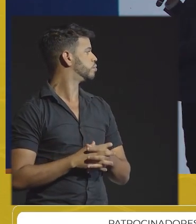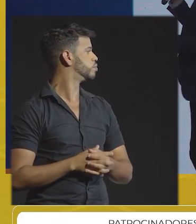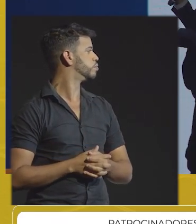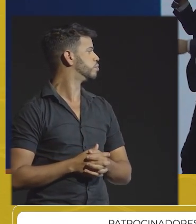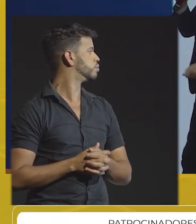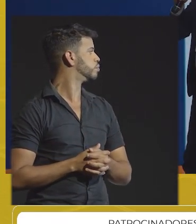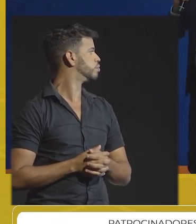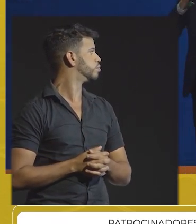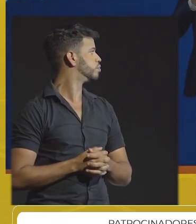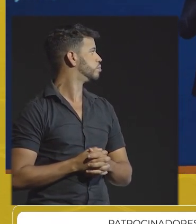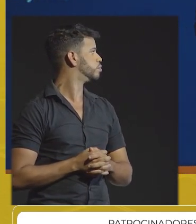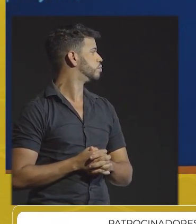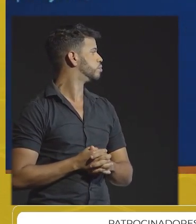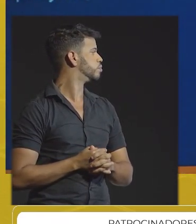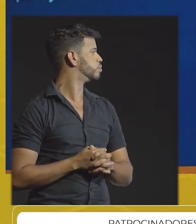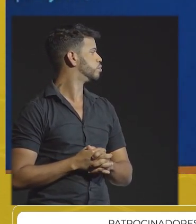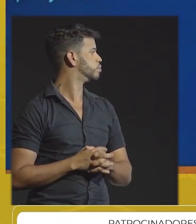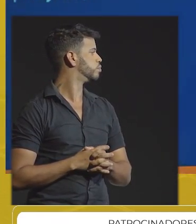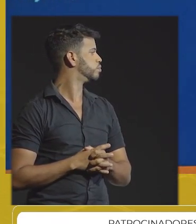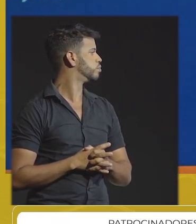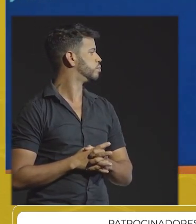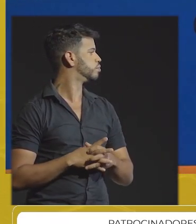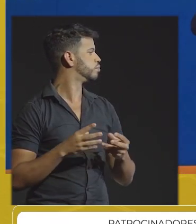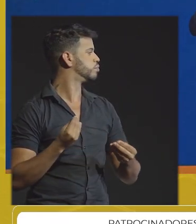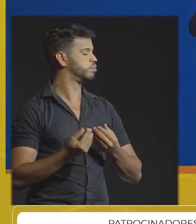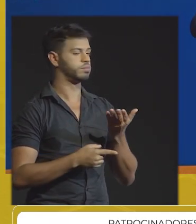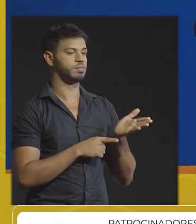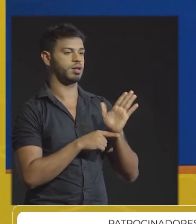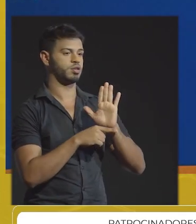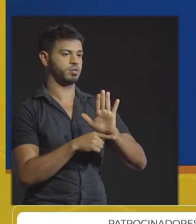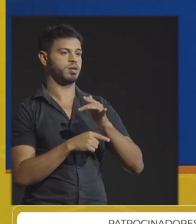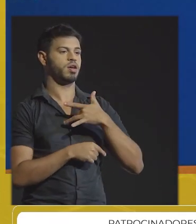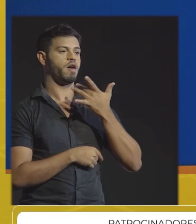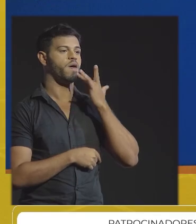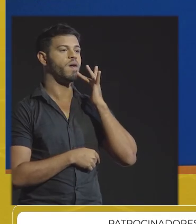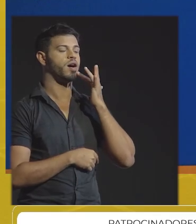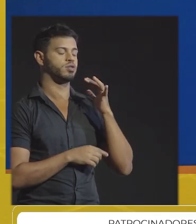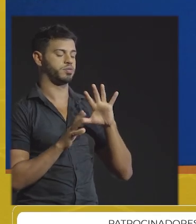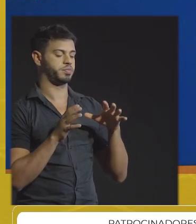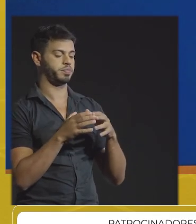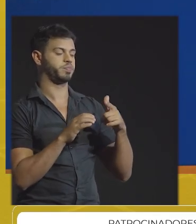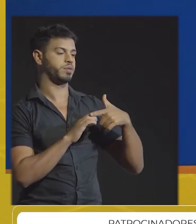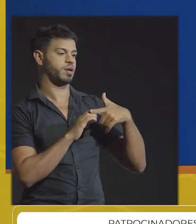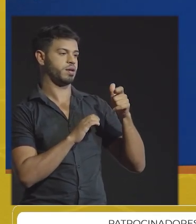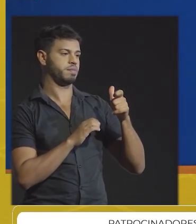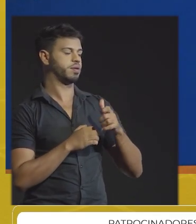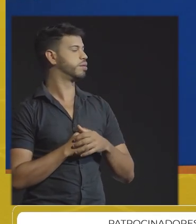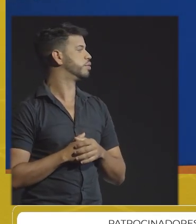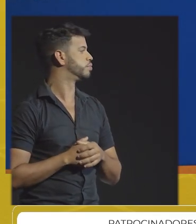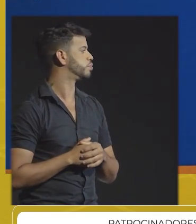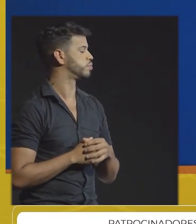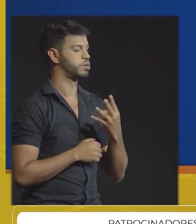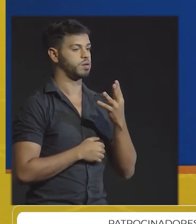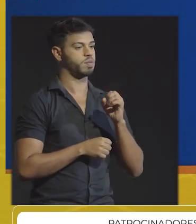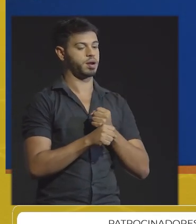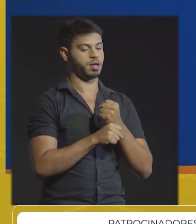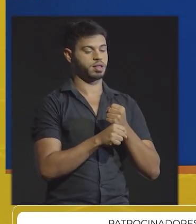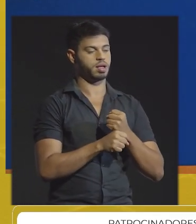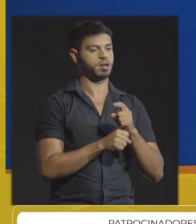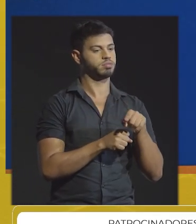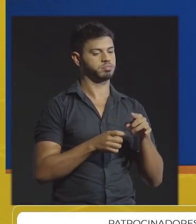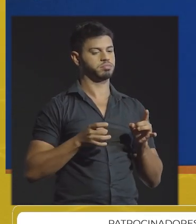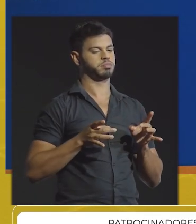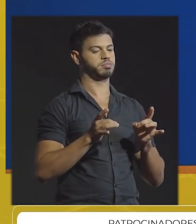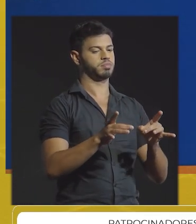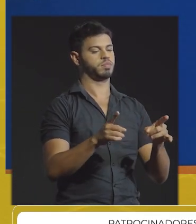fotovoltaica e como é que a gente consegue ajudar pessoal eu acho que a Fort lev é uma empresa de 40 anos de mercado